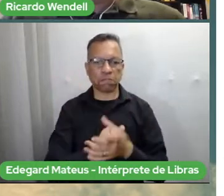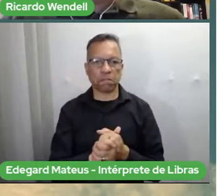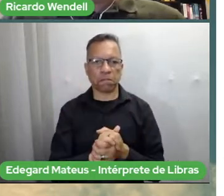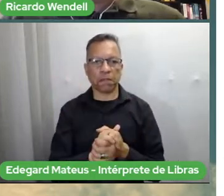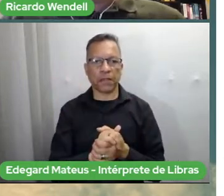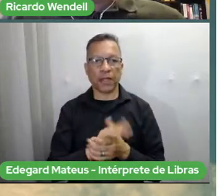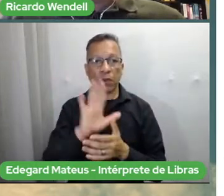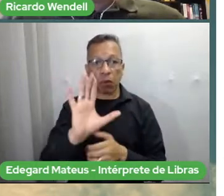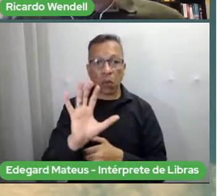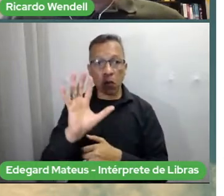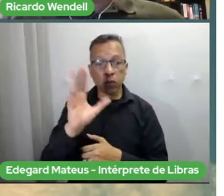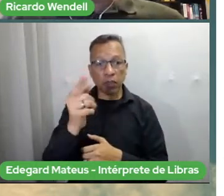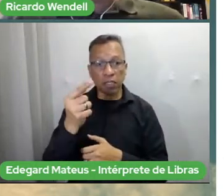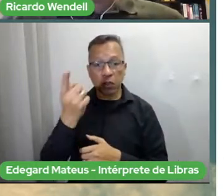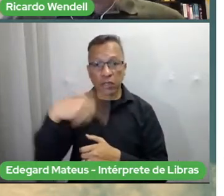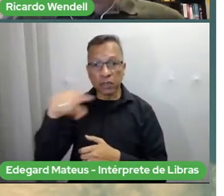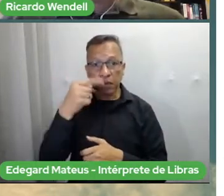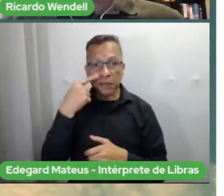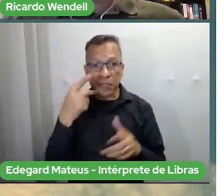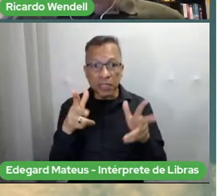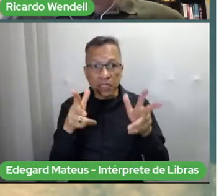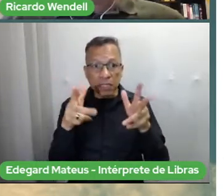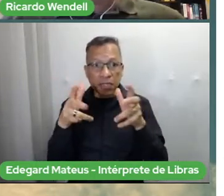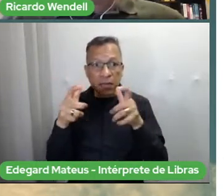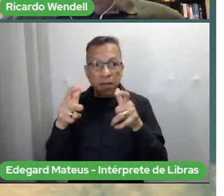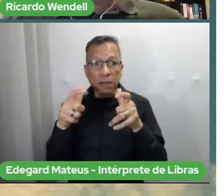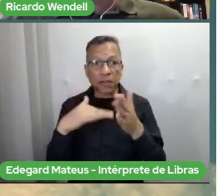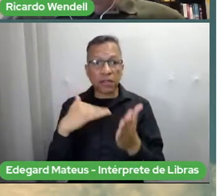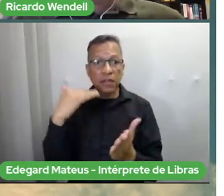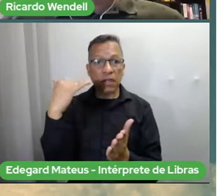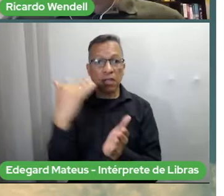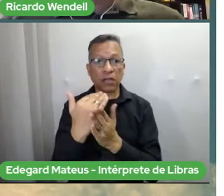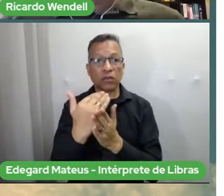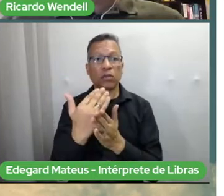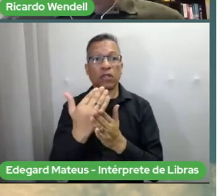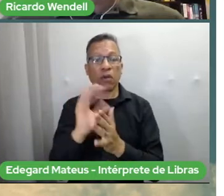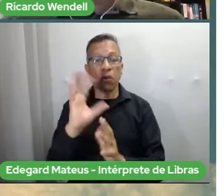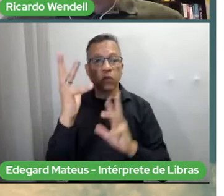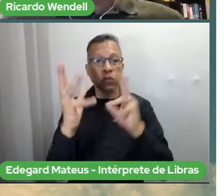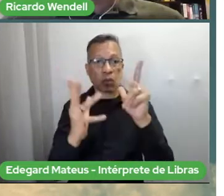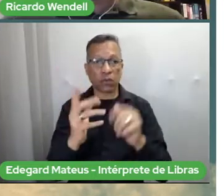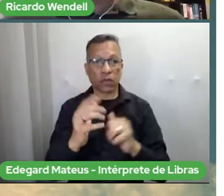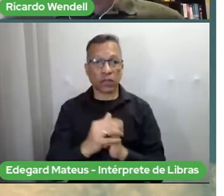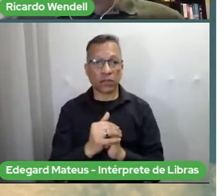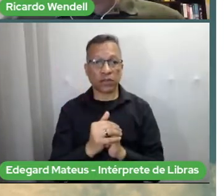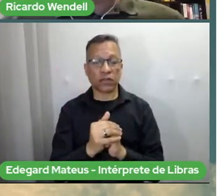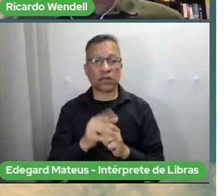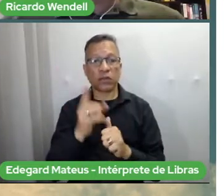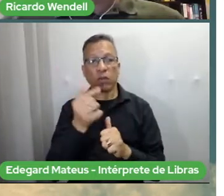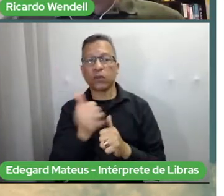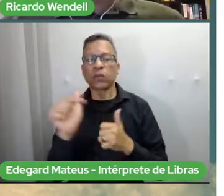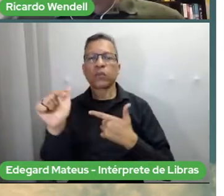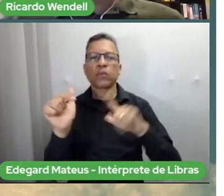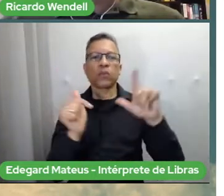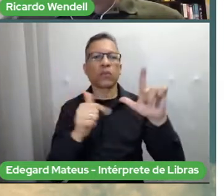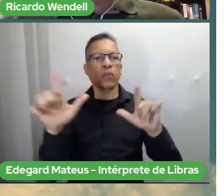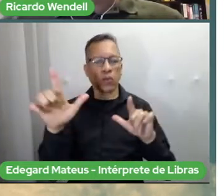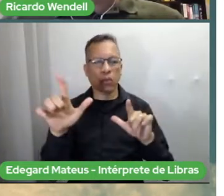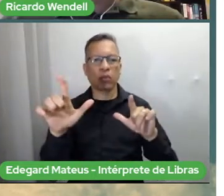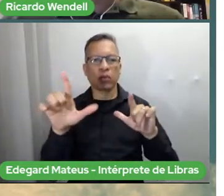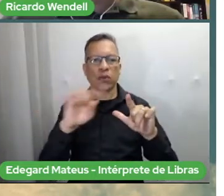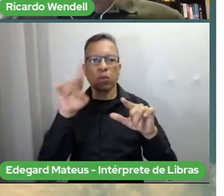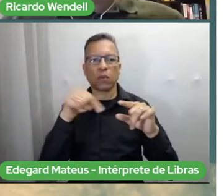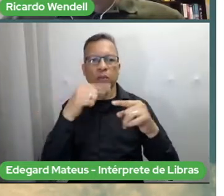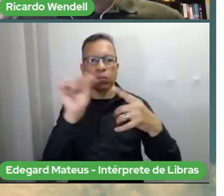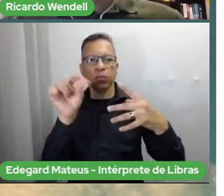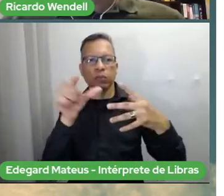que a gente enxerga além desses sintomas, né? Quais são outros pontos que podem